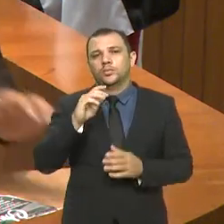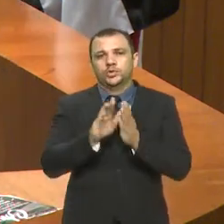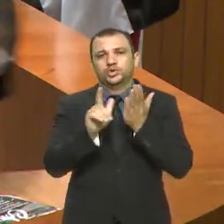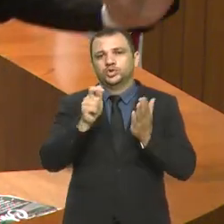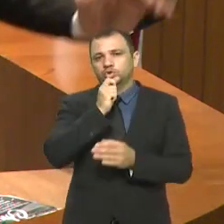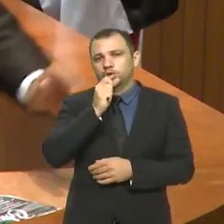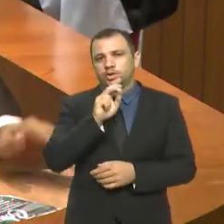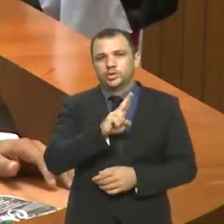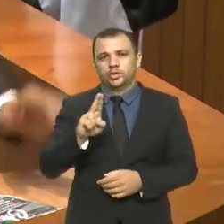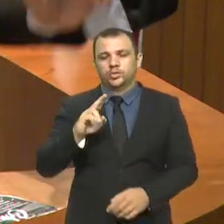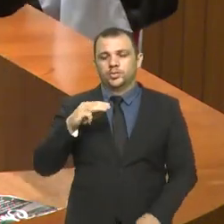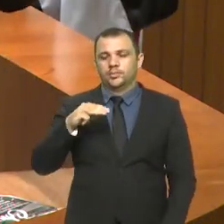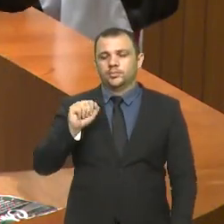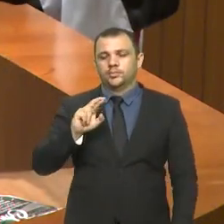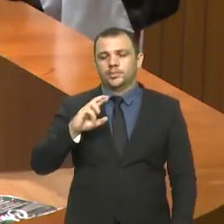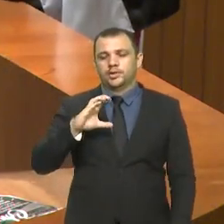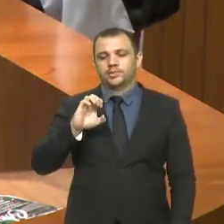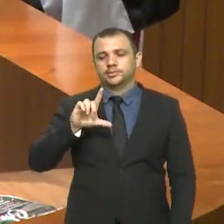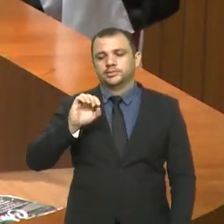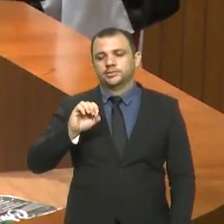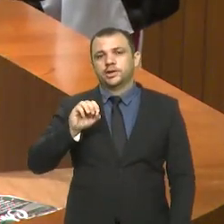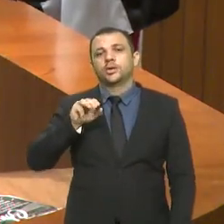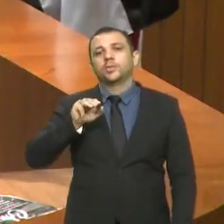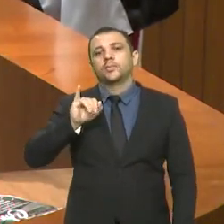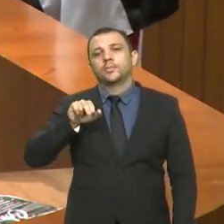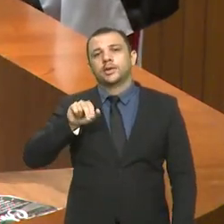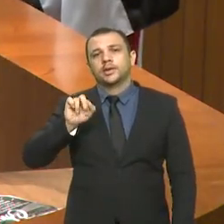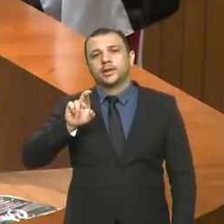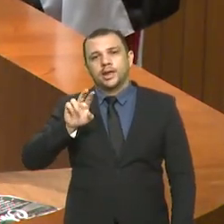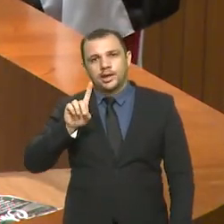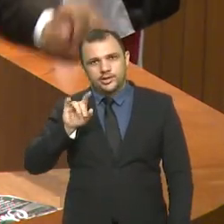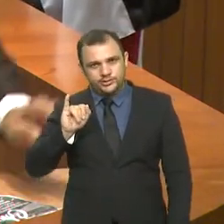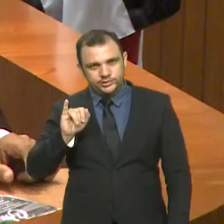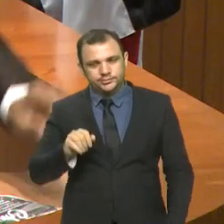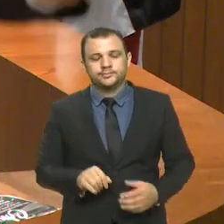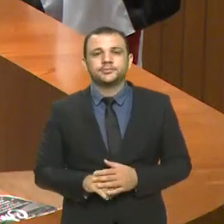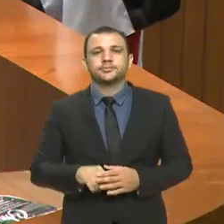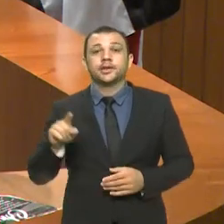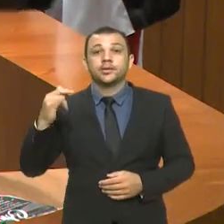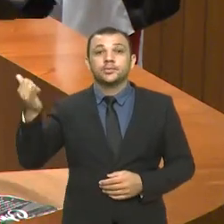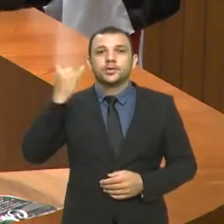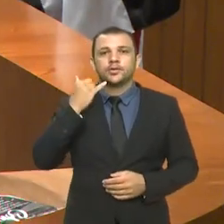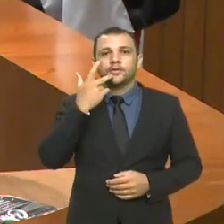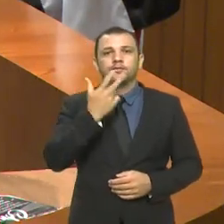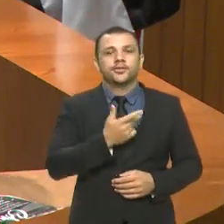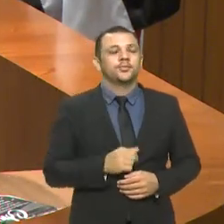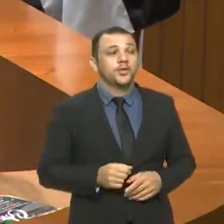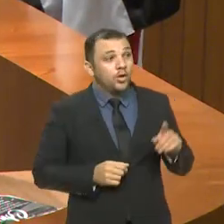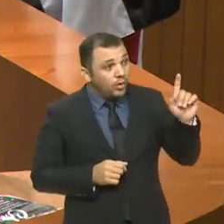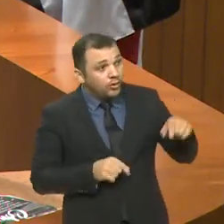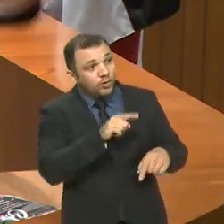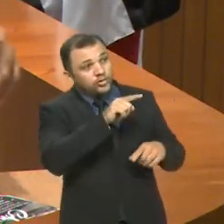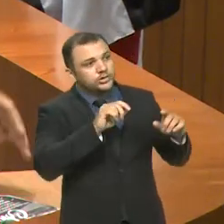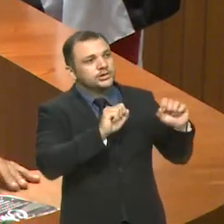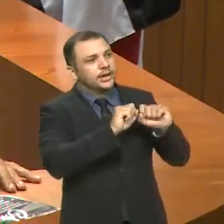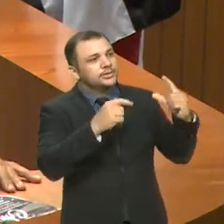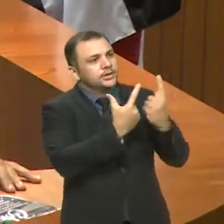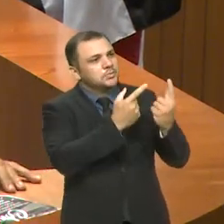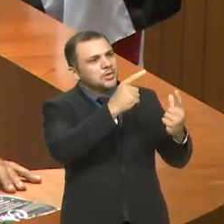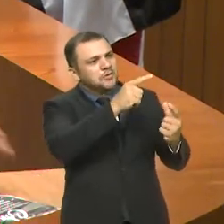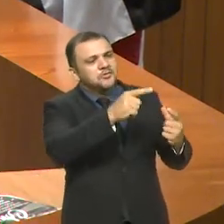liga. Deputado Hélio, Vossa Excelência hoje detonou na Assembleia Legislativa dizendo que não vai sair o